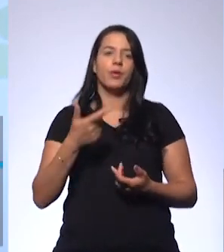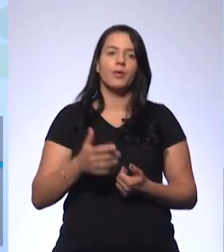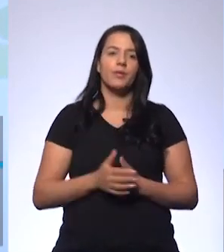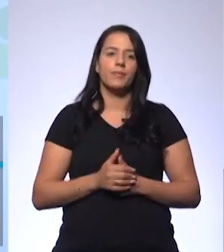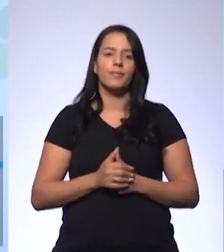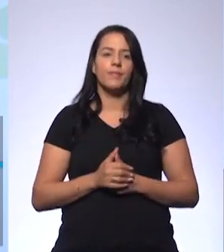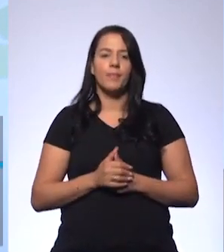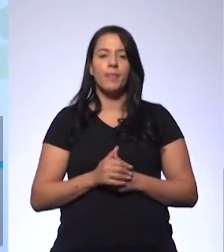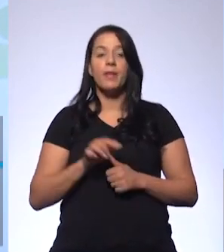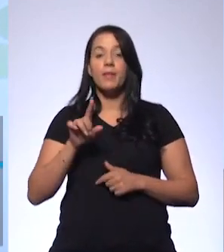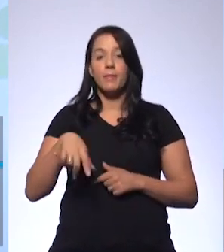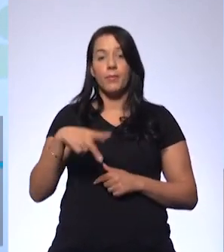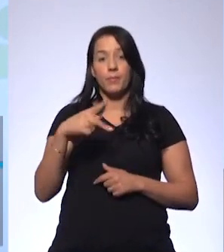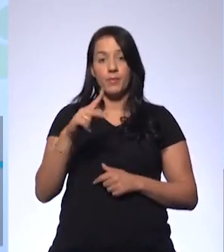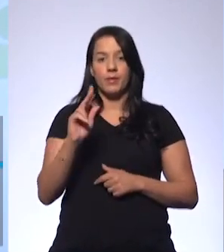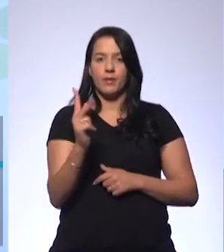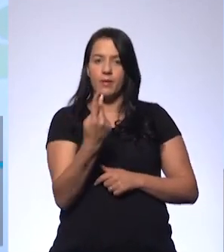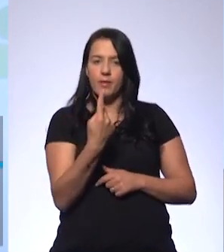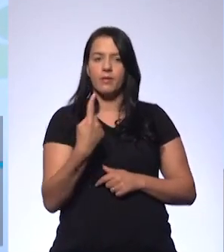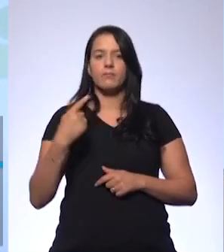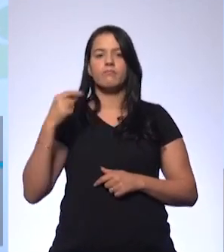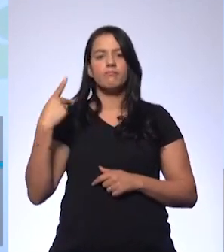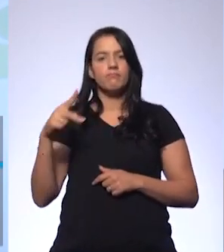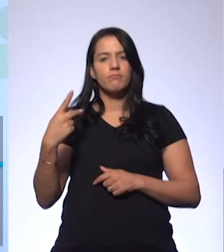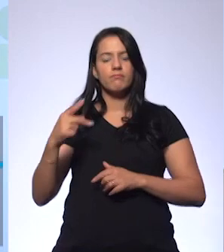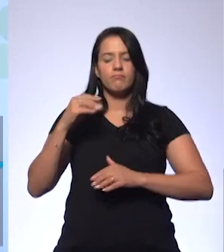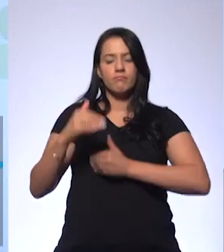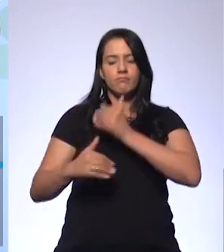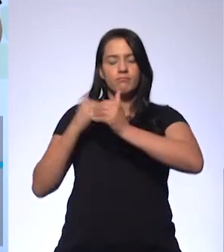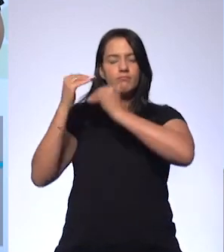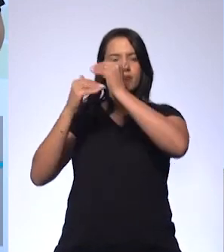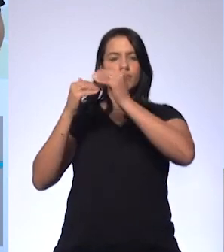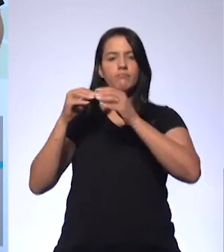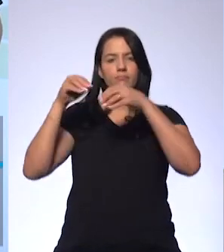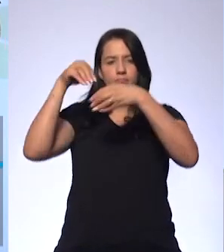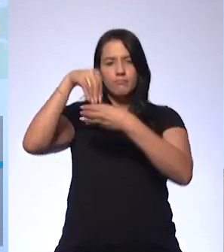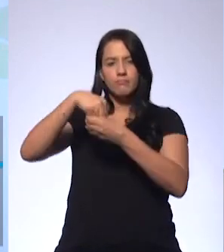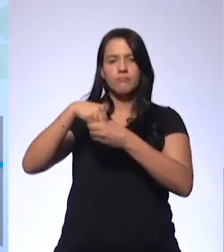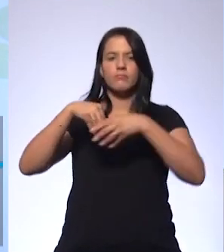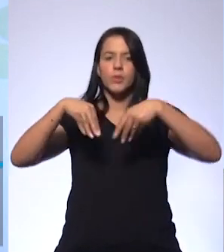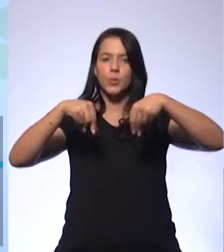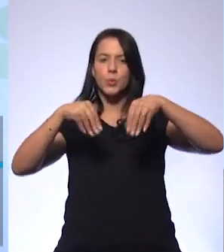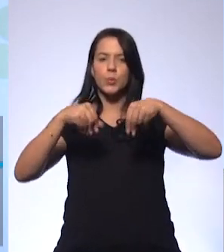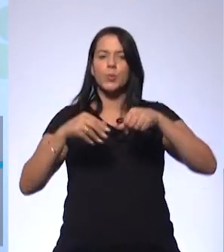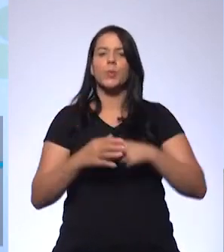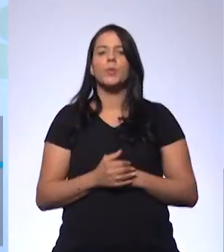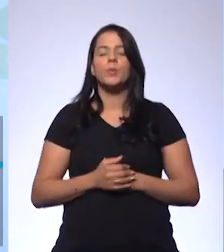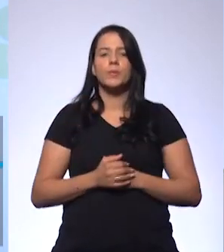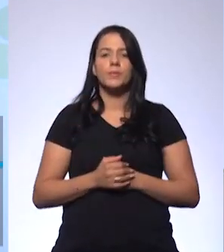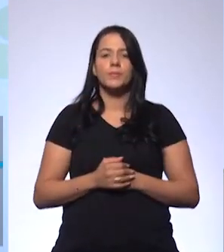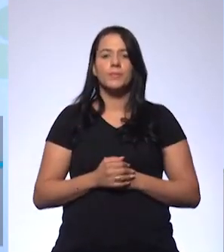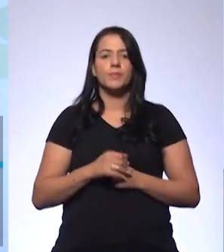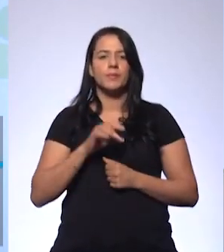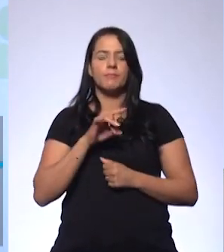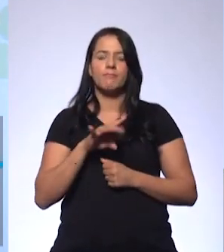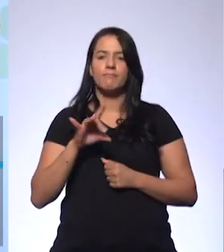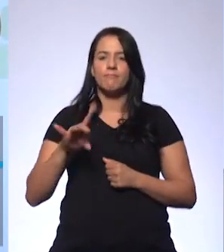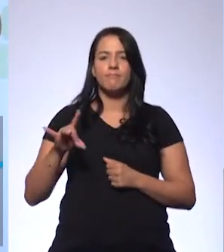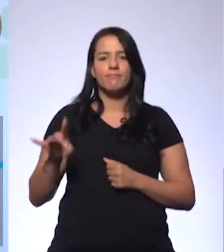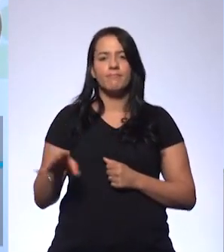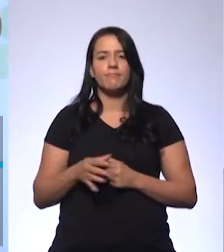um determinado pH para que ela consiga se desenvolver ali naquele solo, os nutrientes. Né? Então,